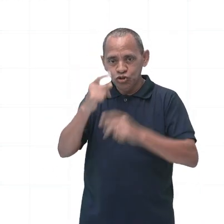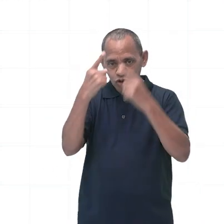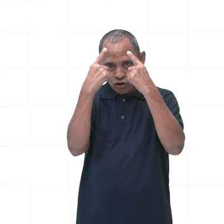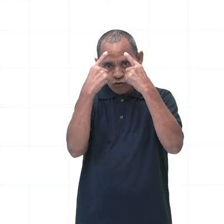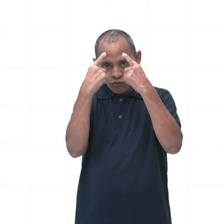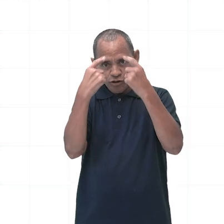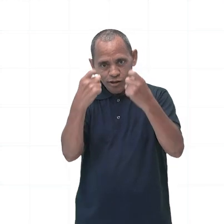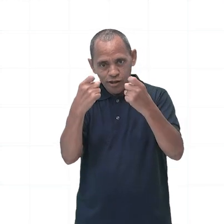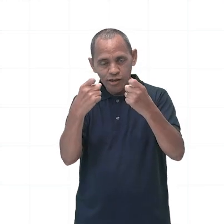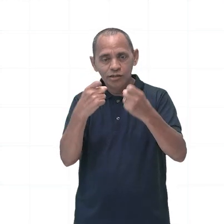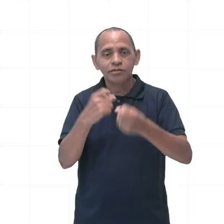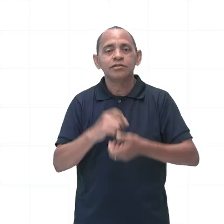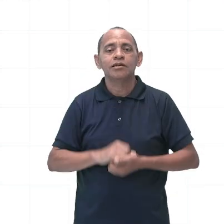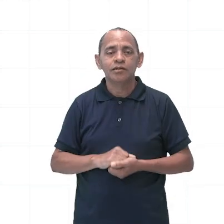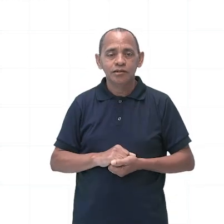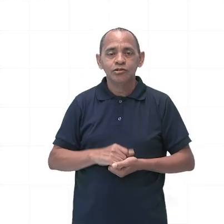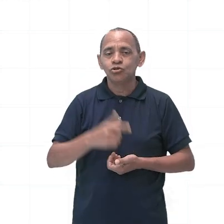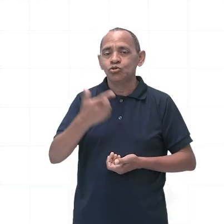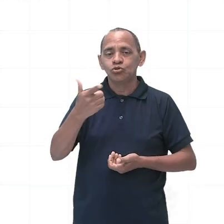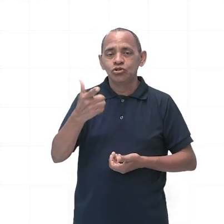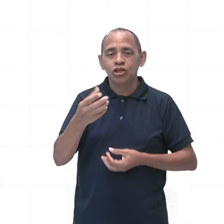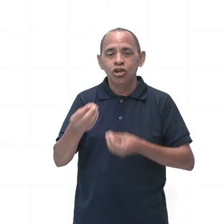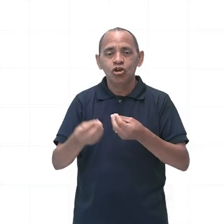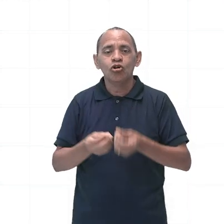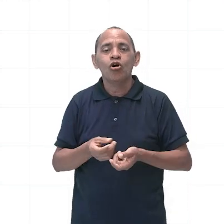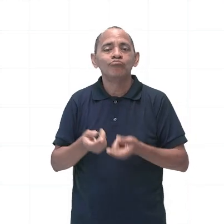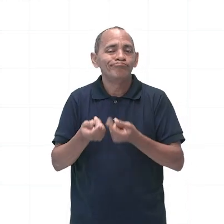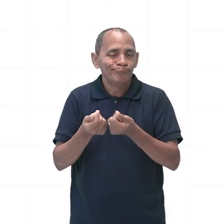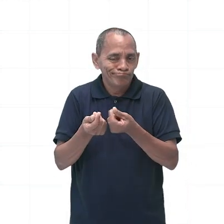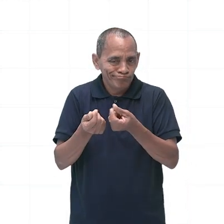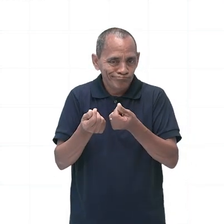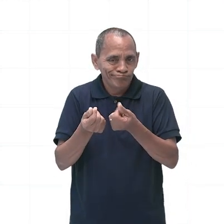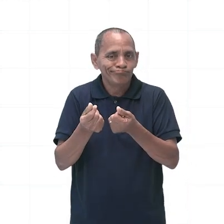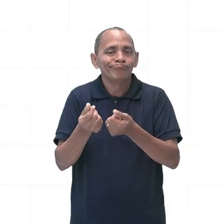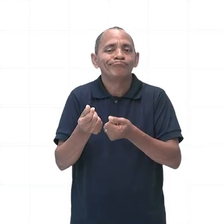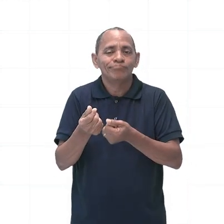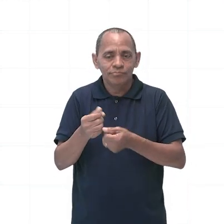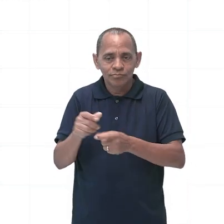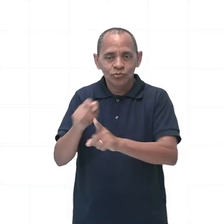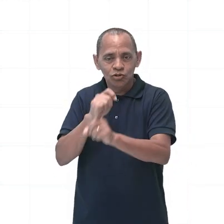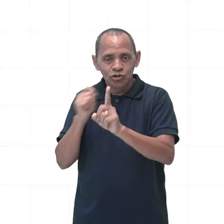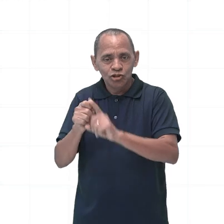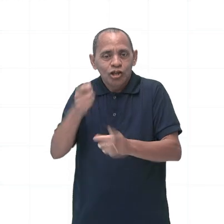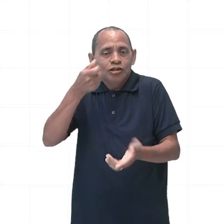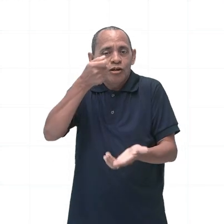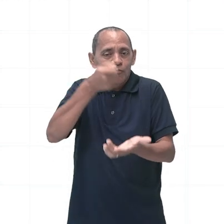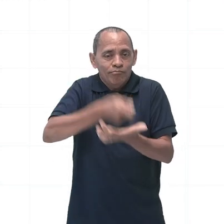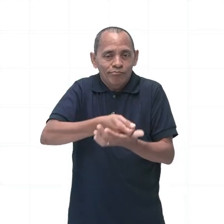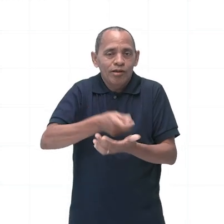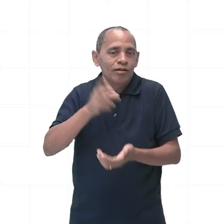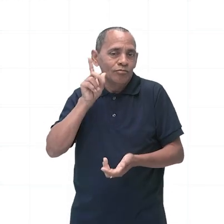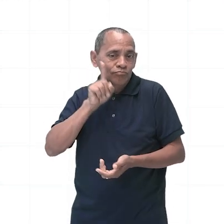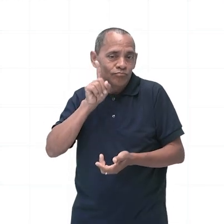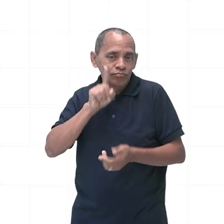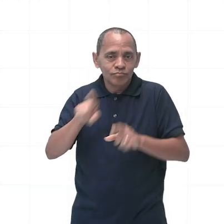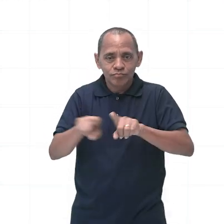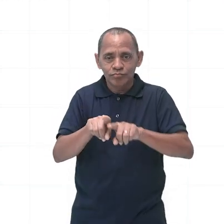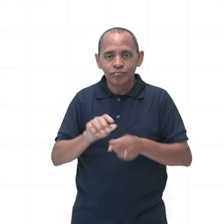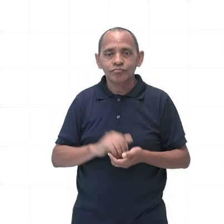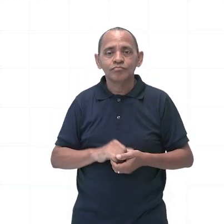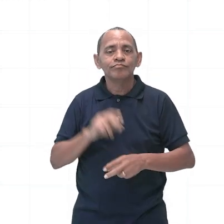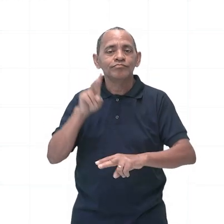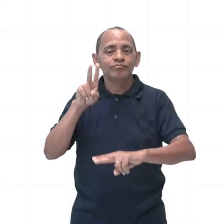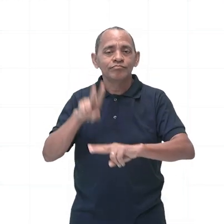passivo extraordinário de despesas para a sociedade americana. O encarceramento foi